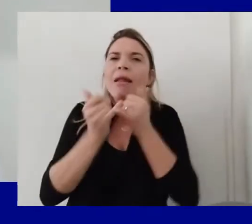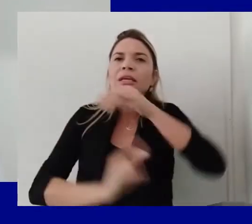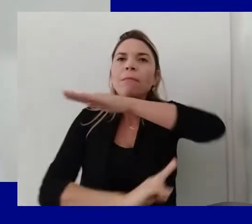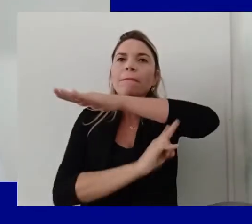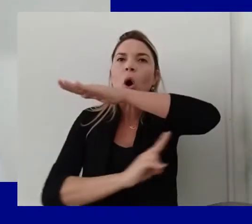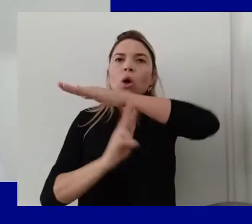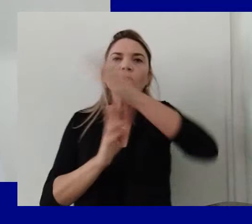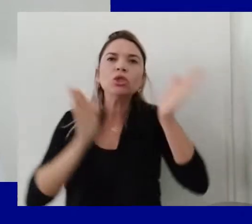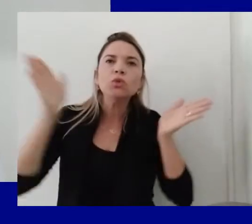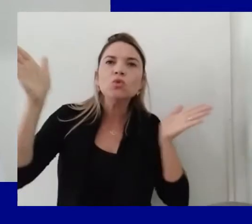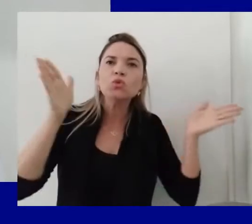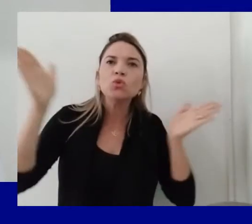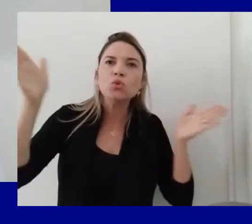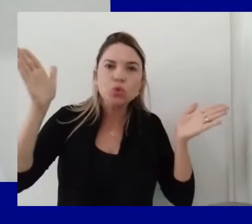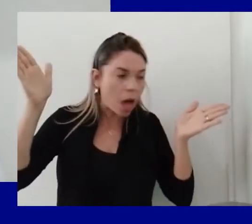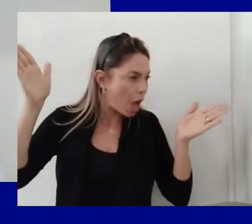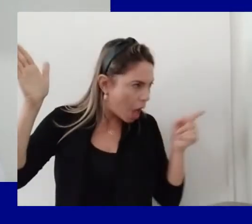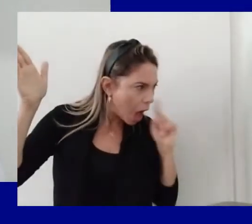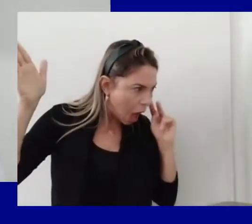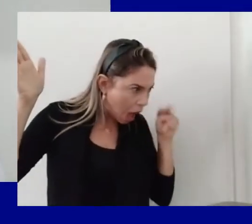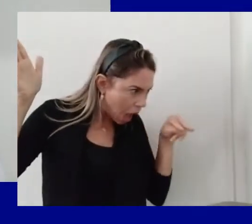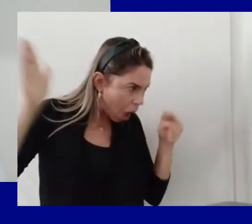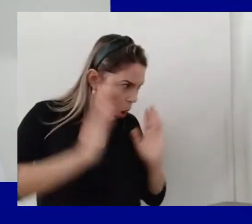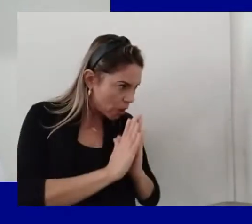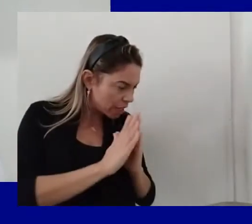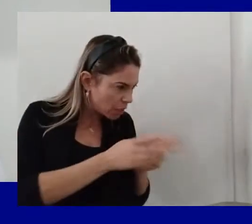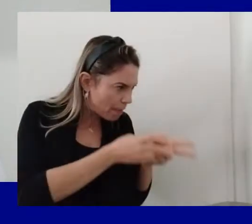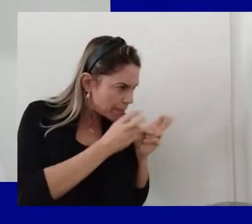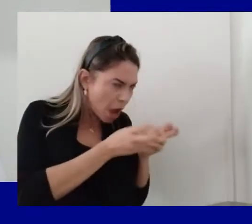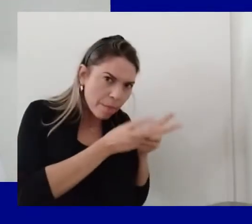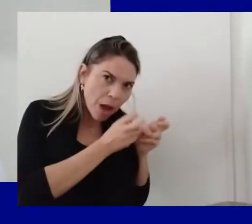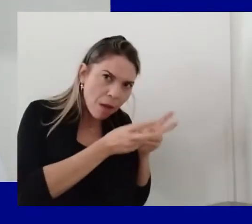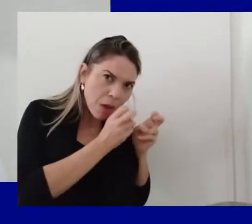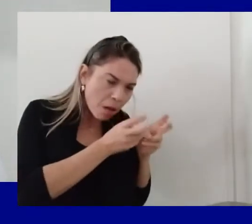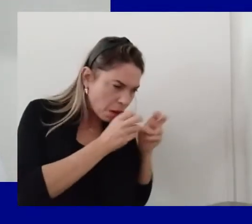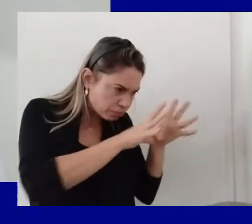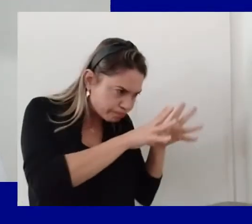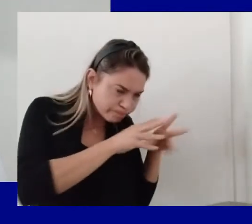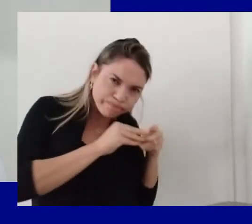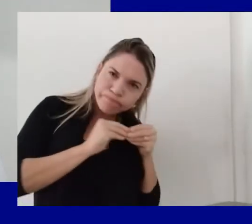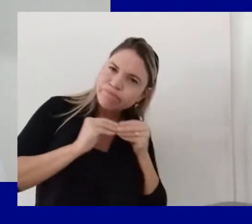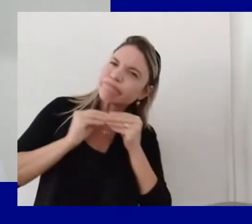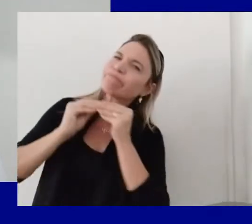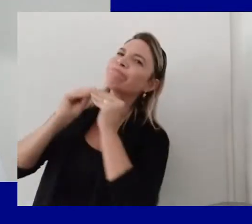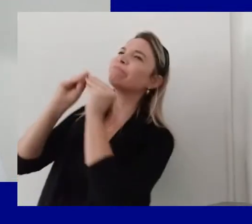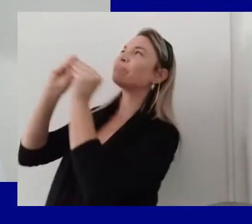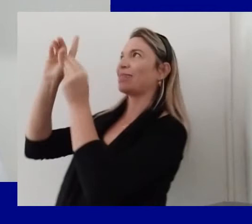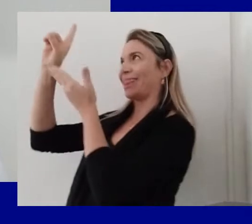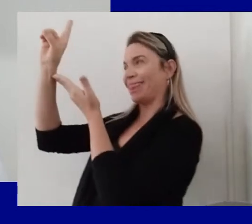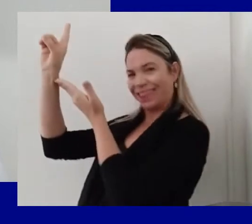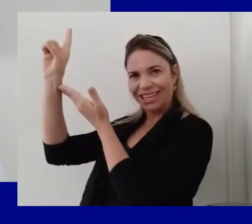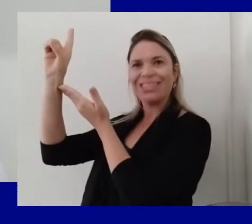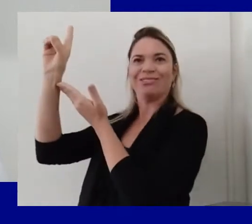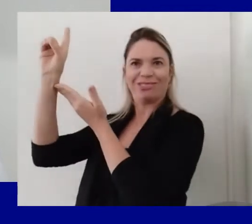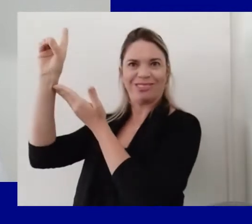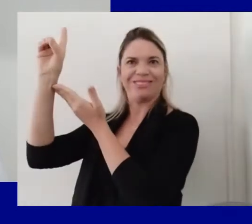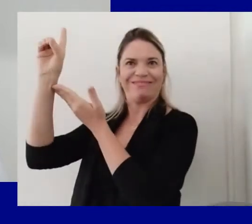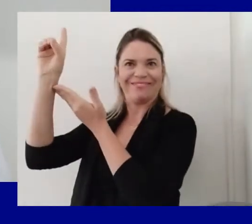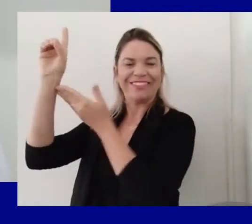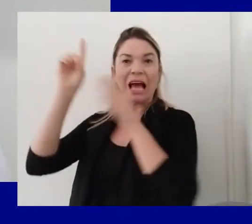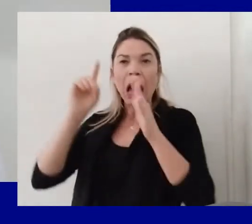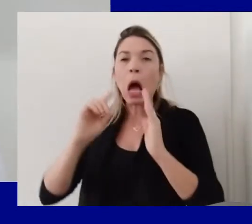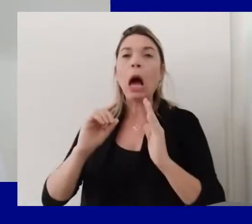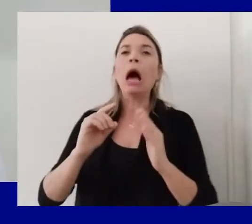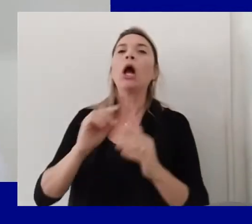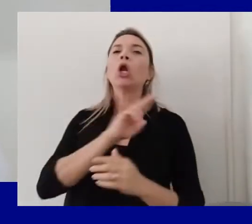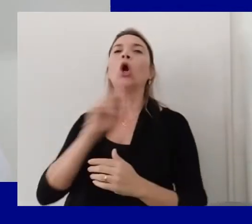nome de Jesus, como popularmente acontece, como um amuleto. Não é uma expressão mágica. Não basta